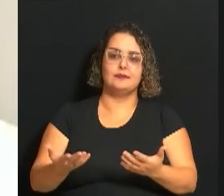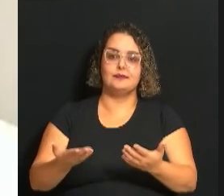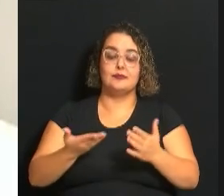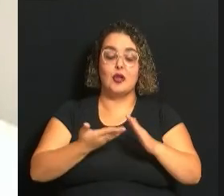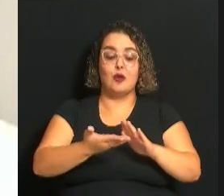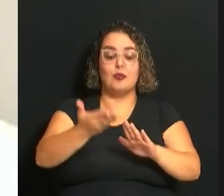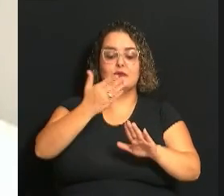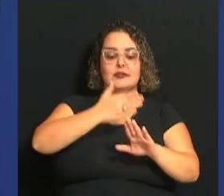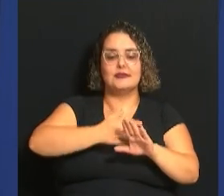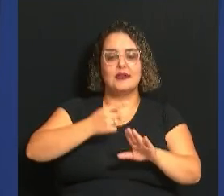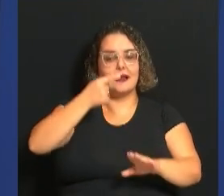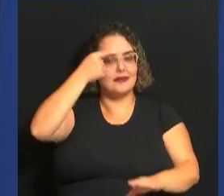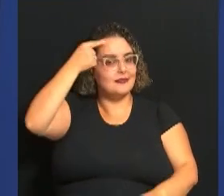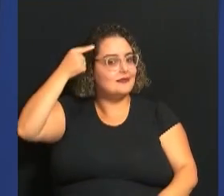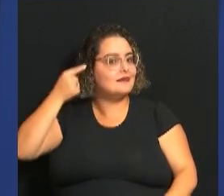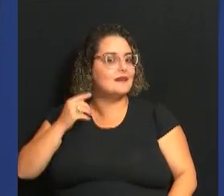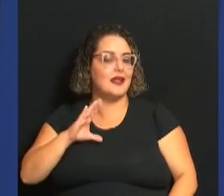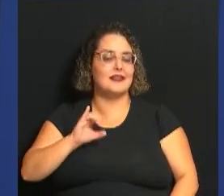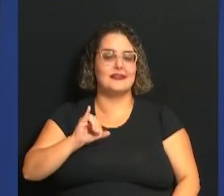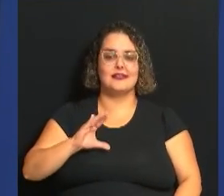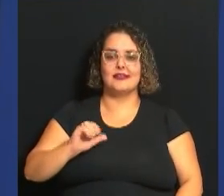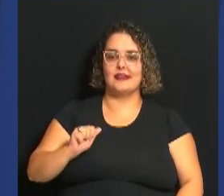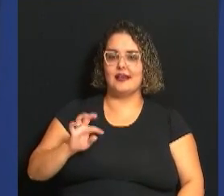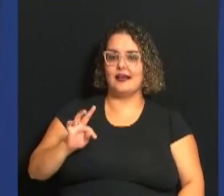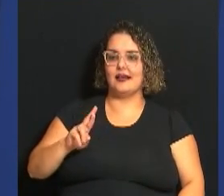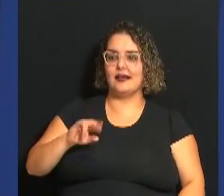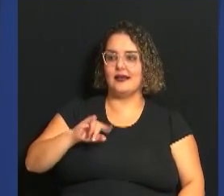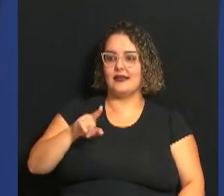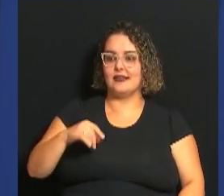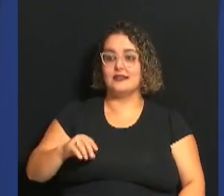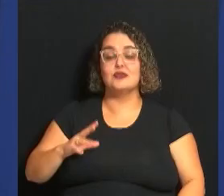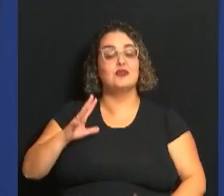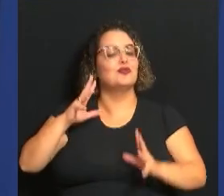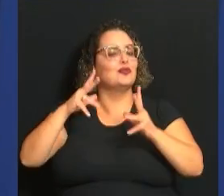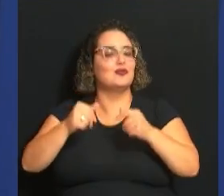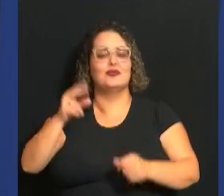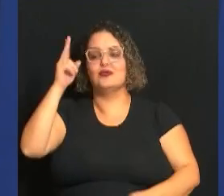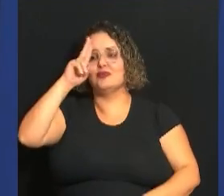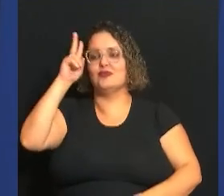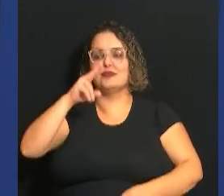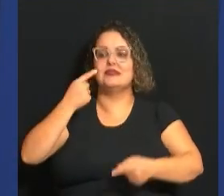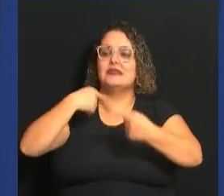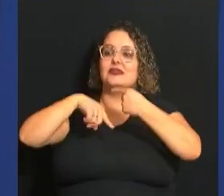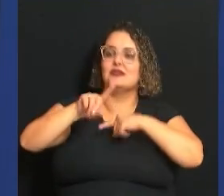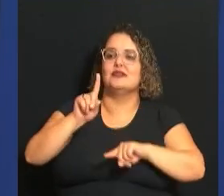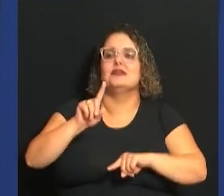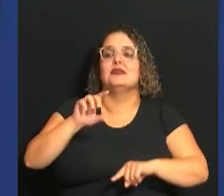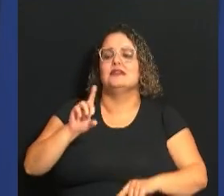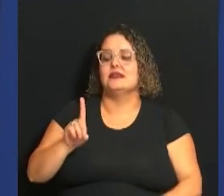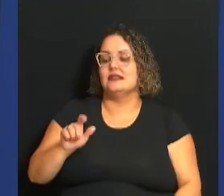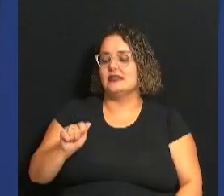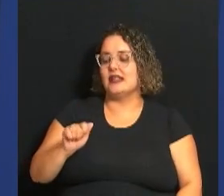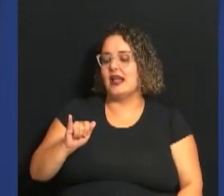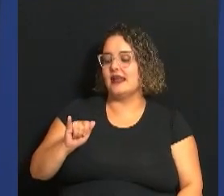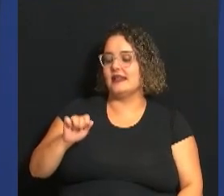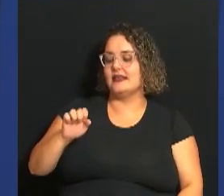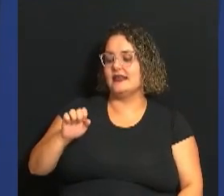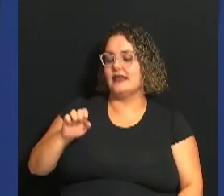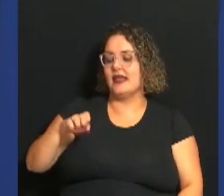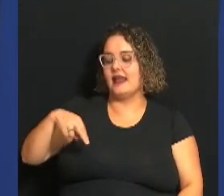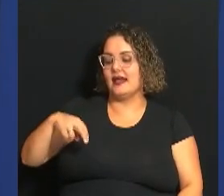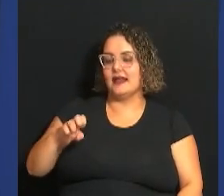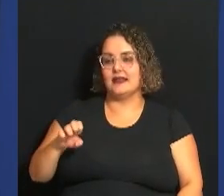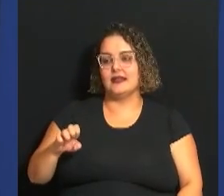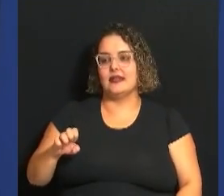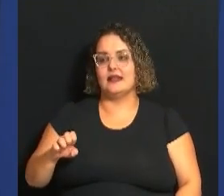Cicatriz é o livro, então, que conta toda essa história de superação da Daiane Berdoldi.